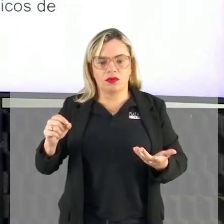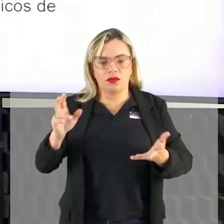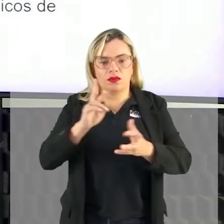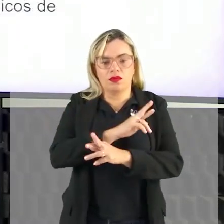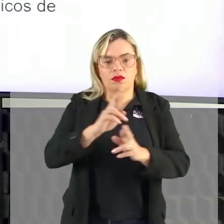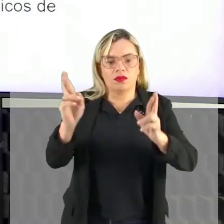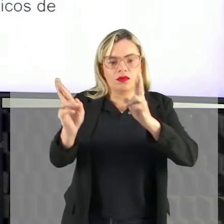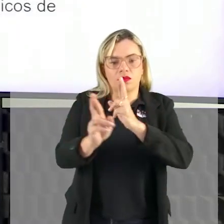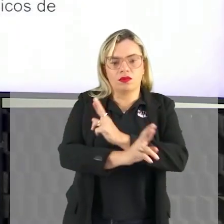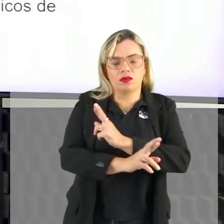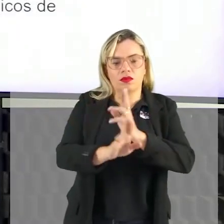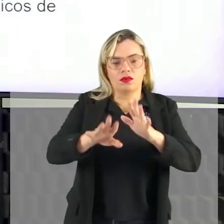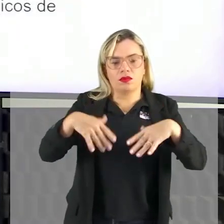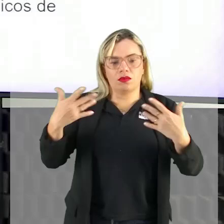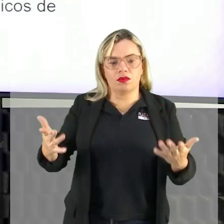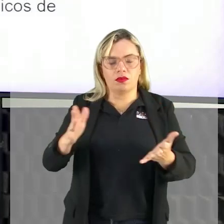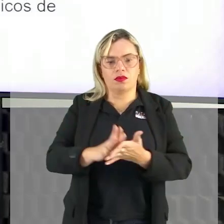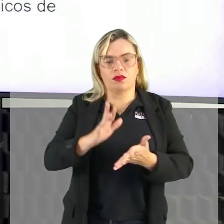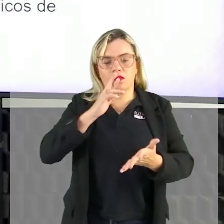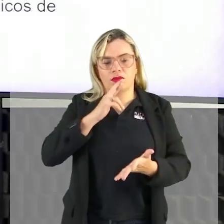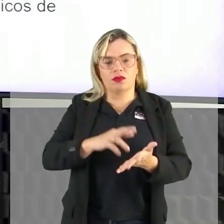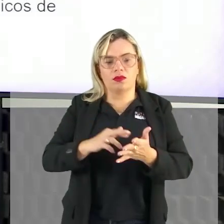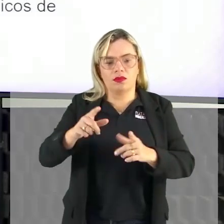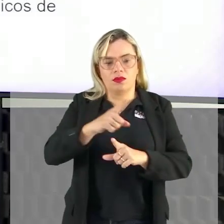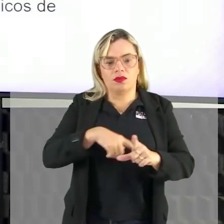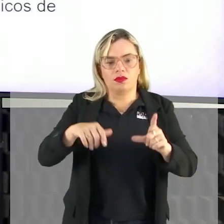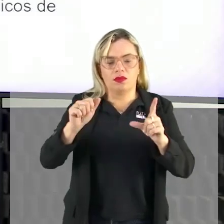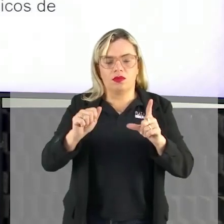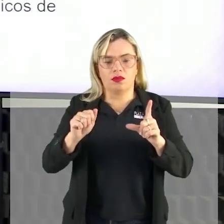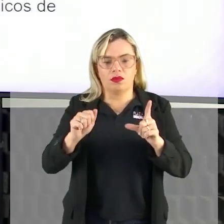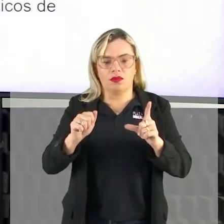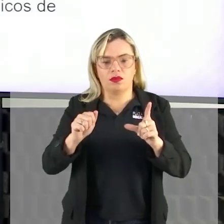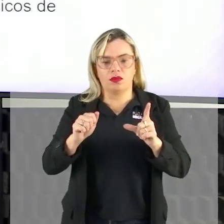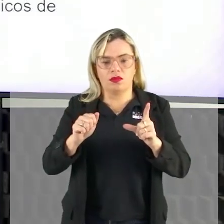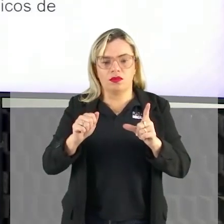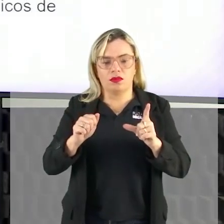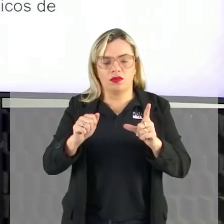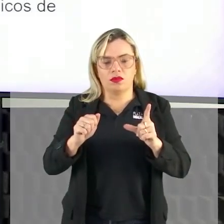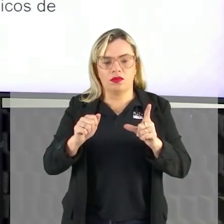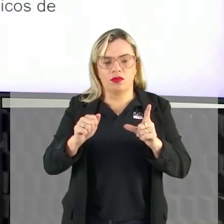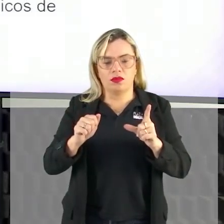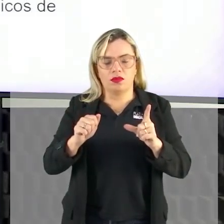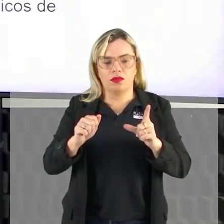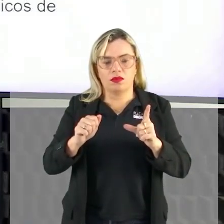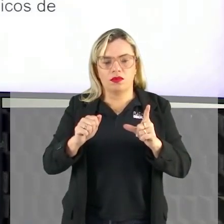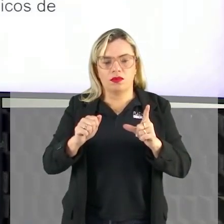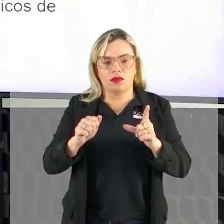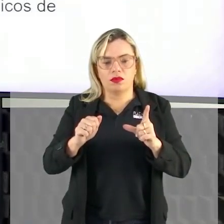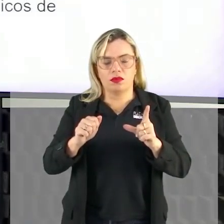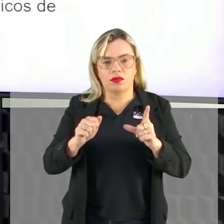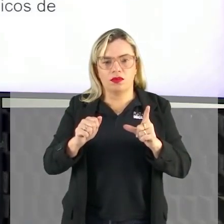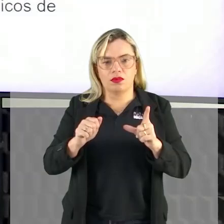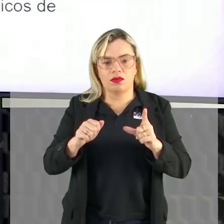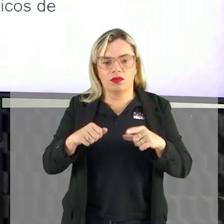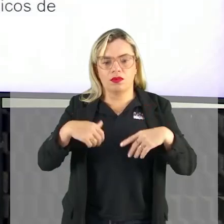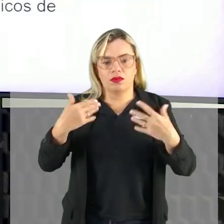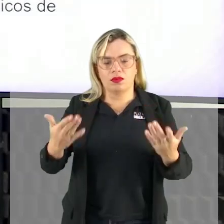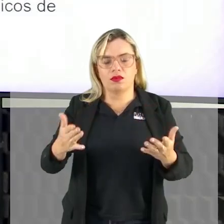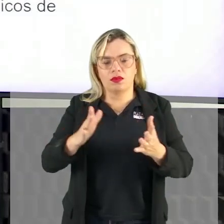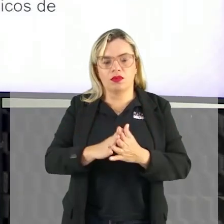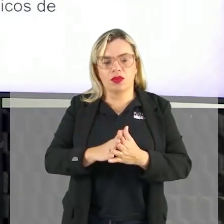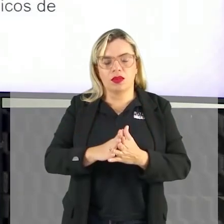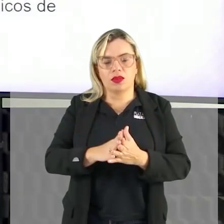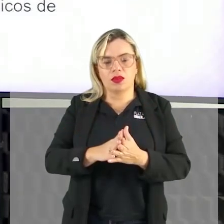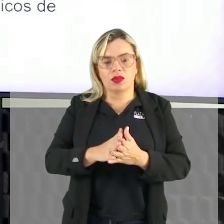Está relacionada com a gente vai ver logo aqui a resposta, ó, regressão do corpo lúteo ovariano, tá? Então, o que é o corpo